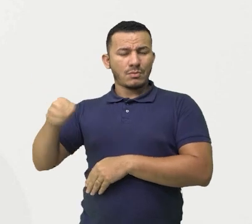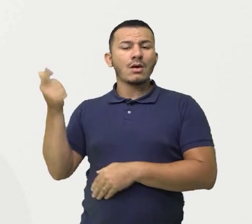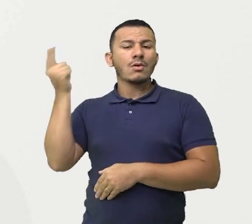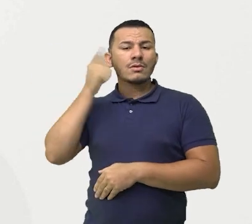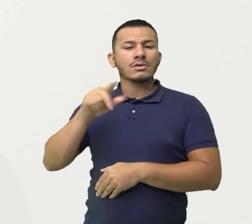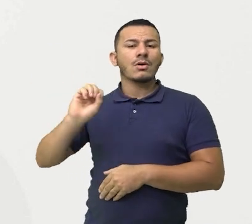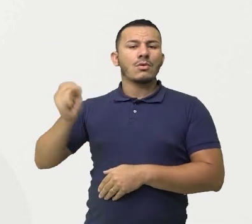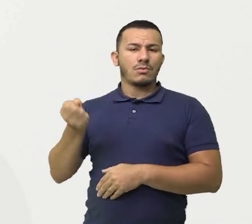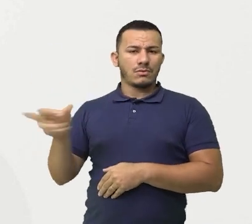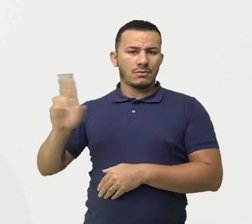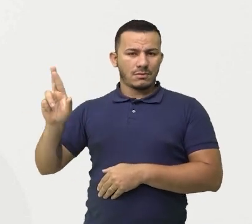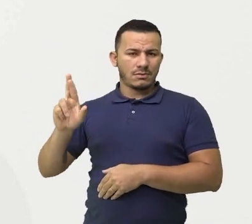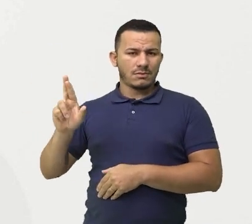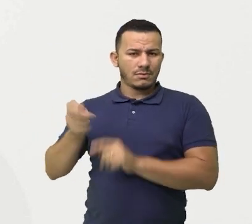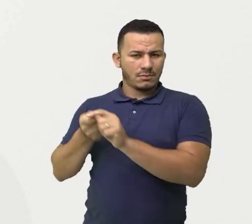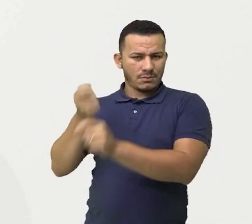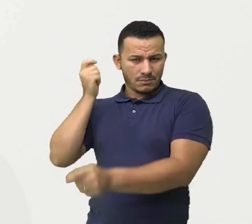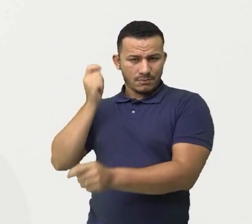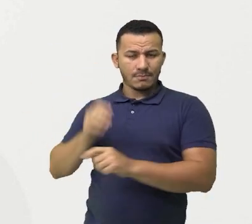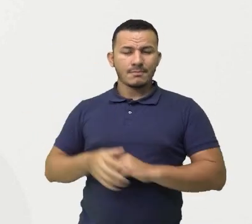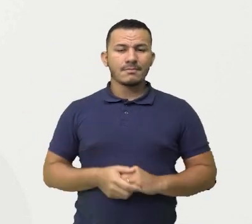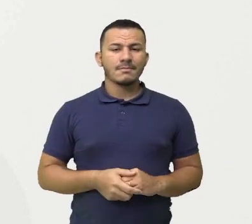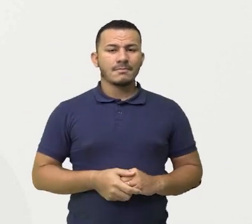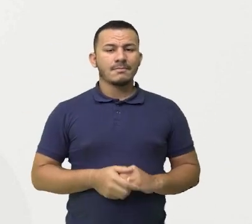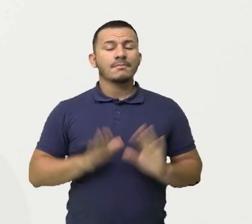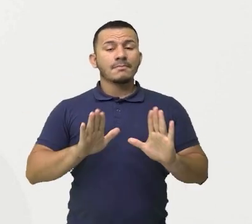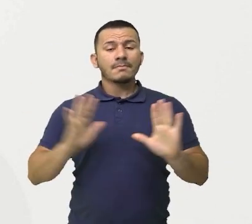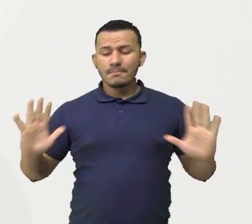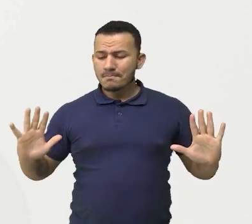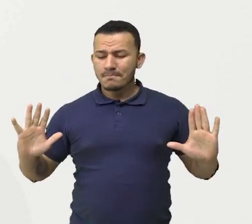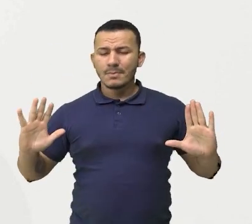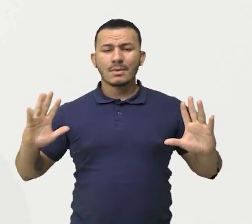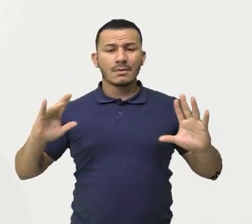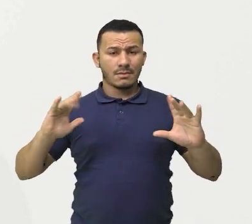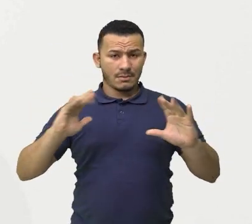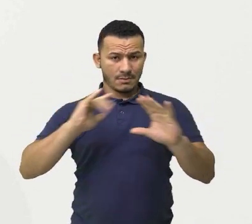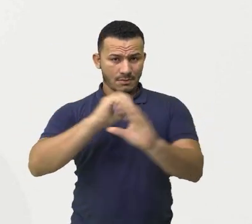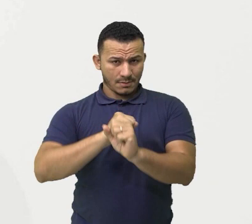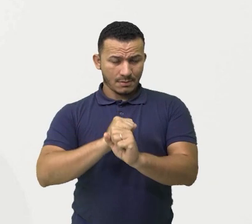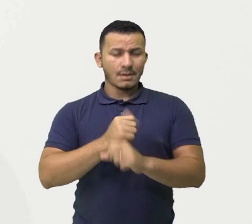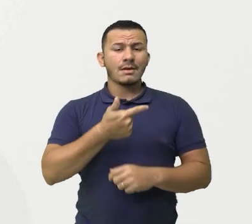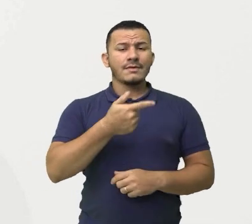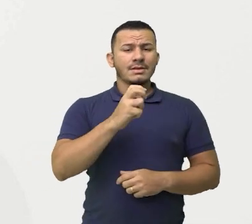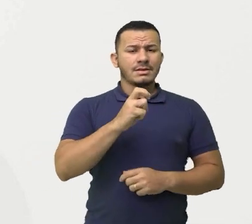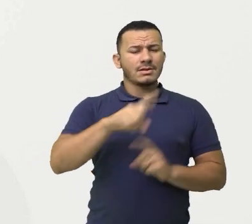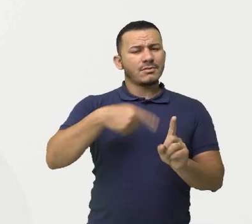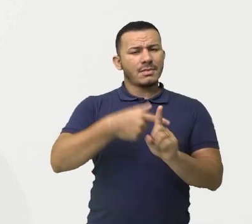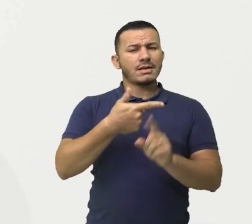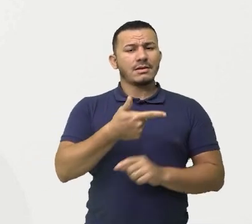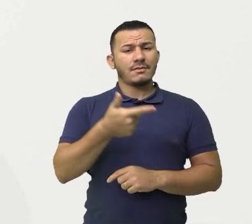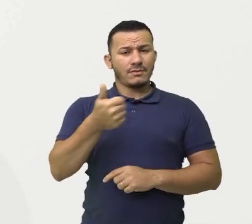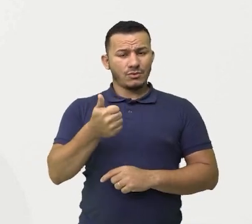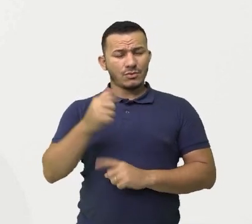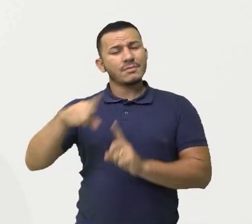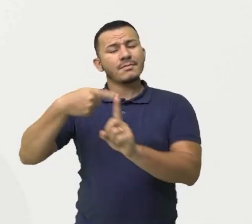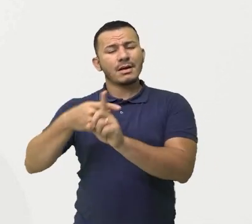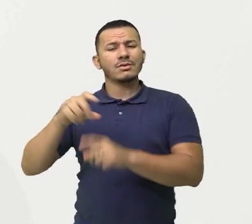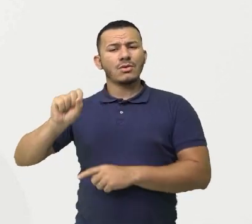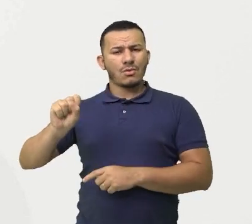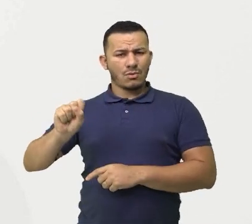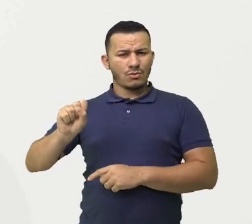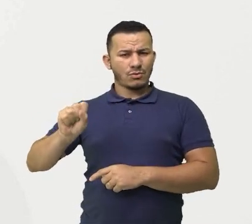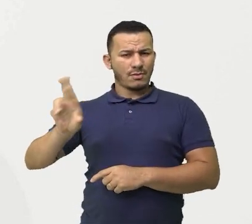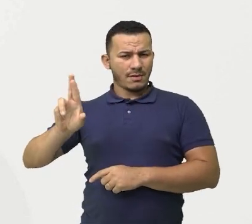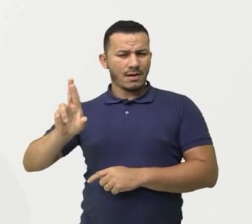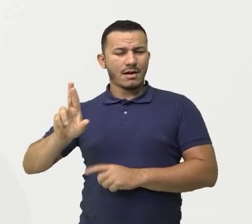foi R$8. Somando 25 mais 21 mais